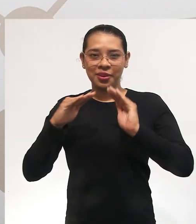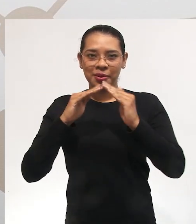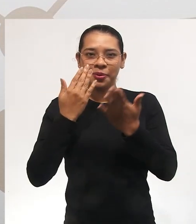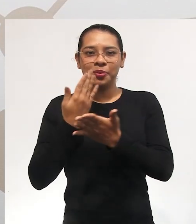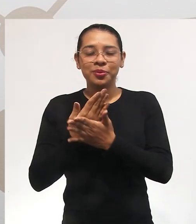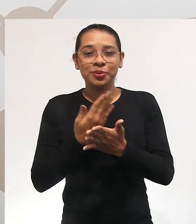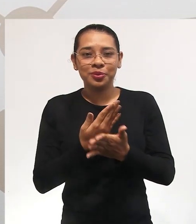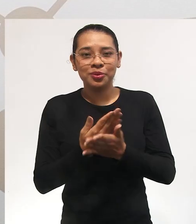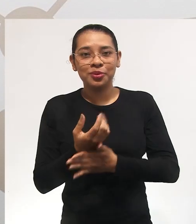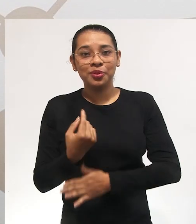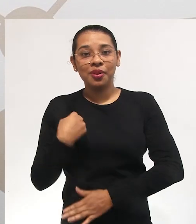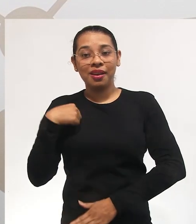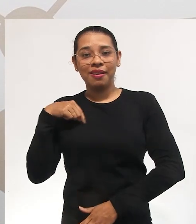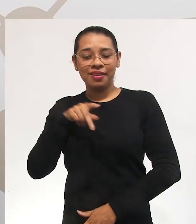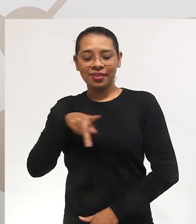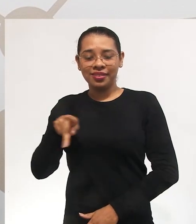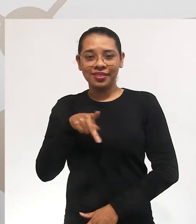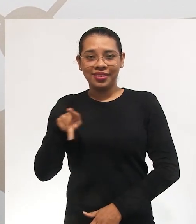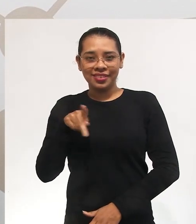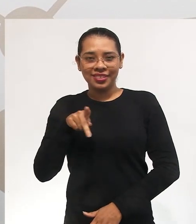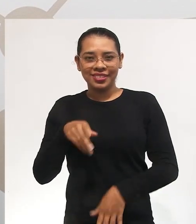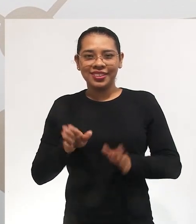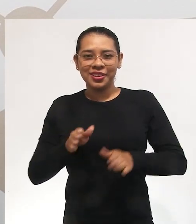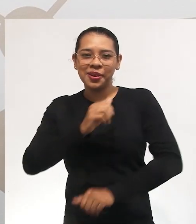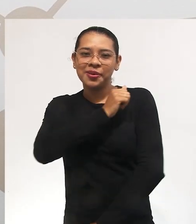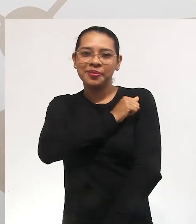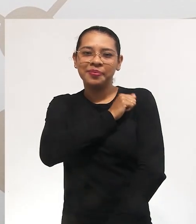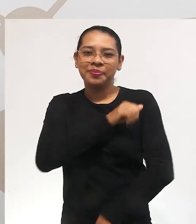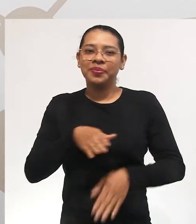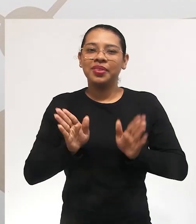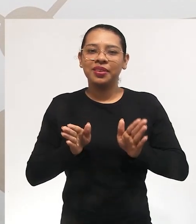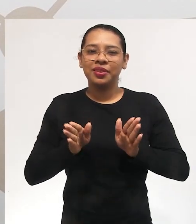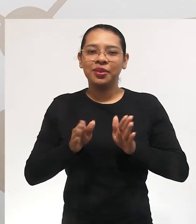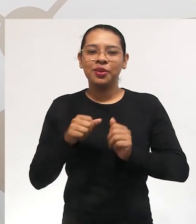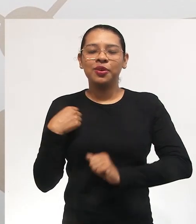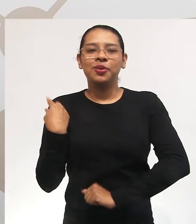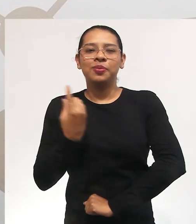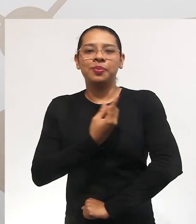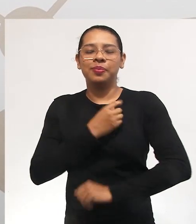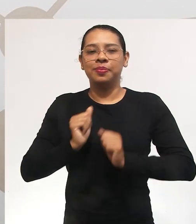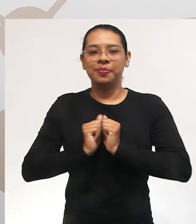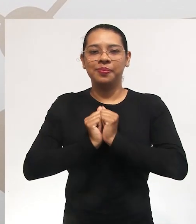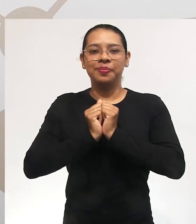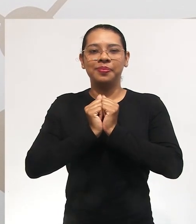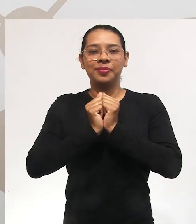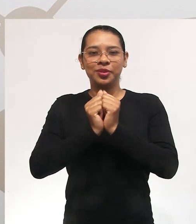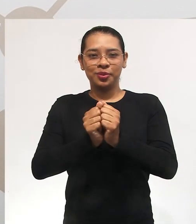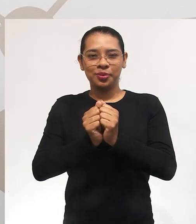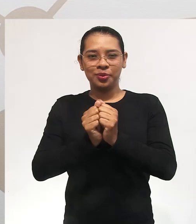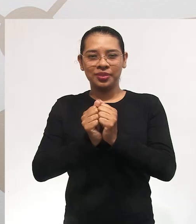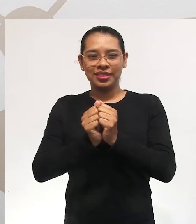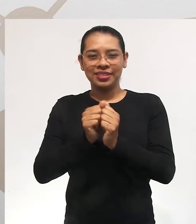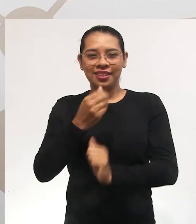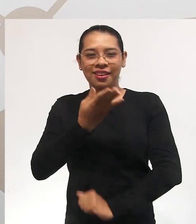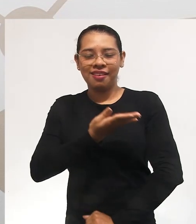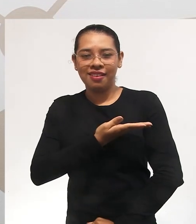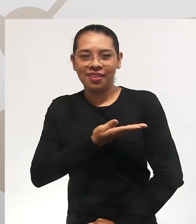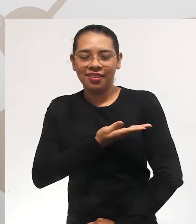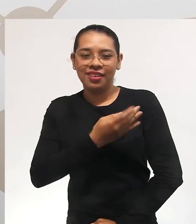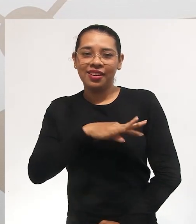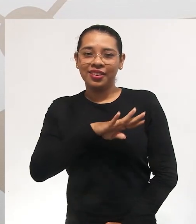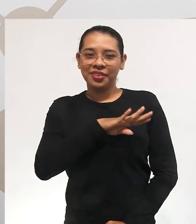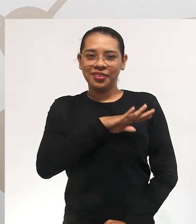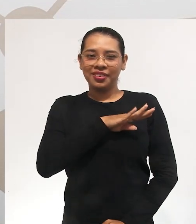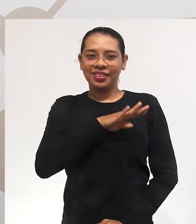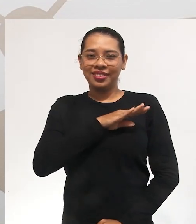1 e hoje nós somos colegas de trabalho, que me enche de muito orgulho disso. Mas eu vou fazer primeiro minha audiodescrição. Eu sou uma mulher